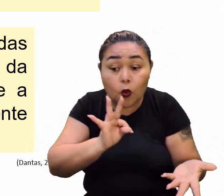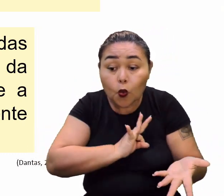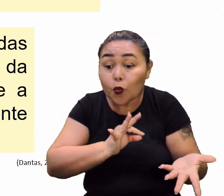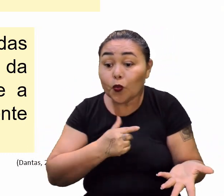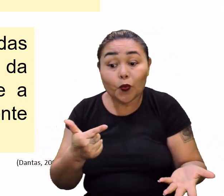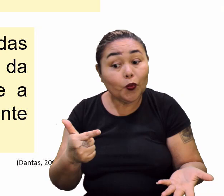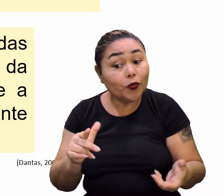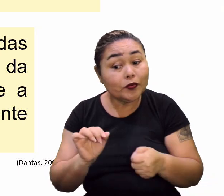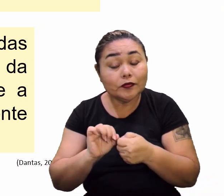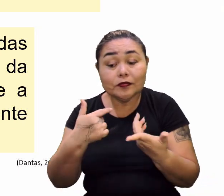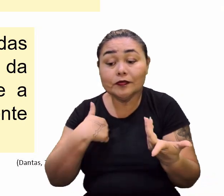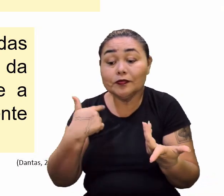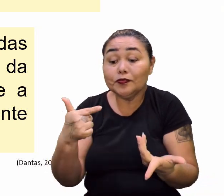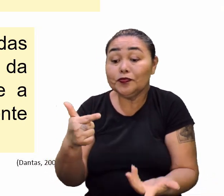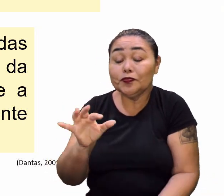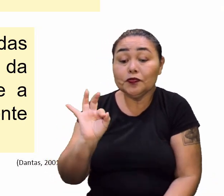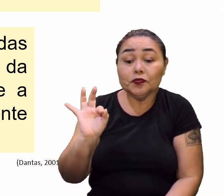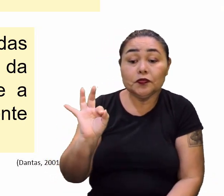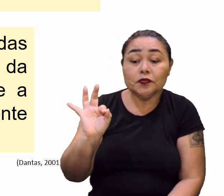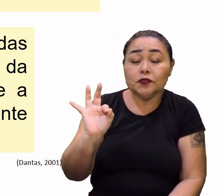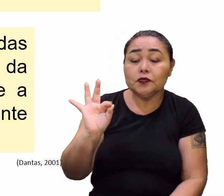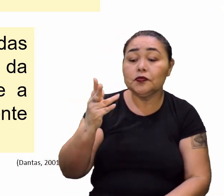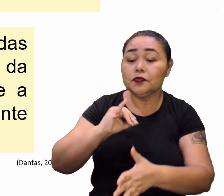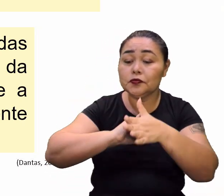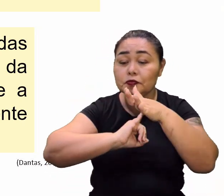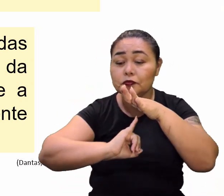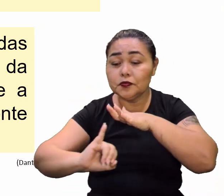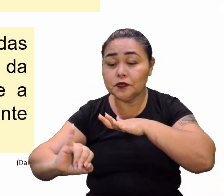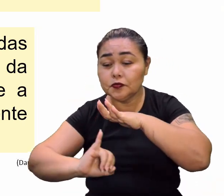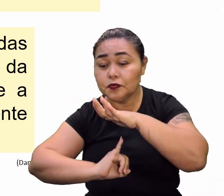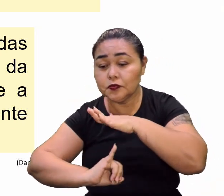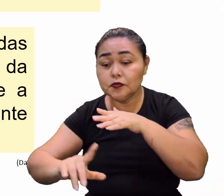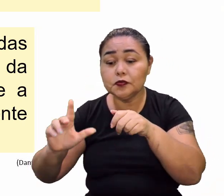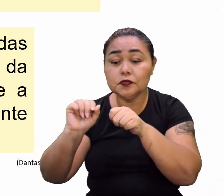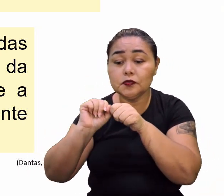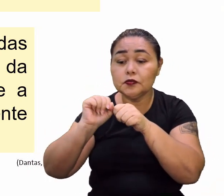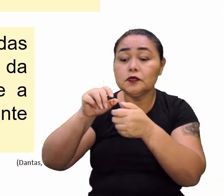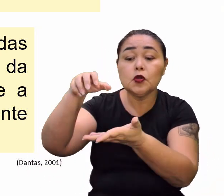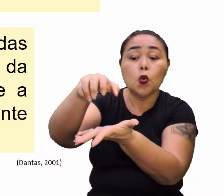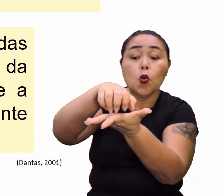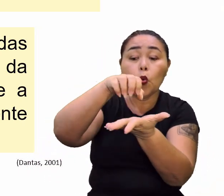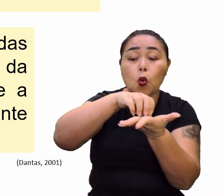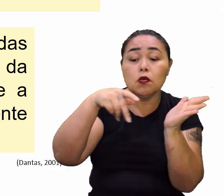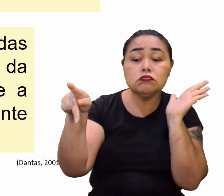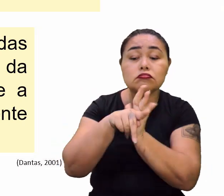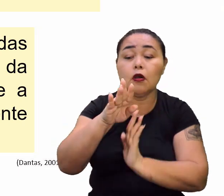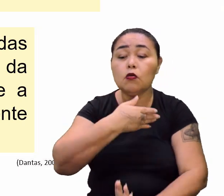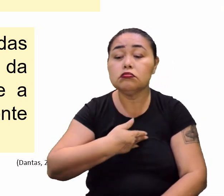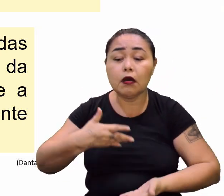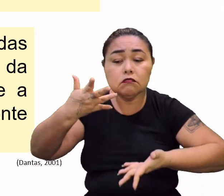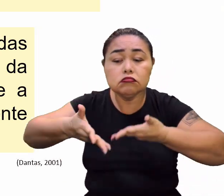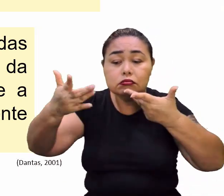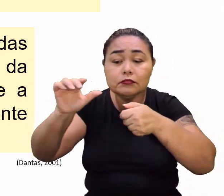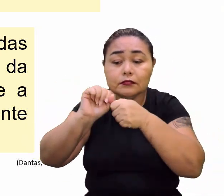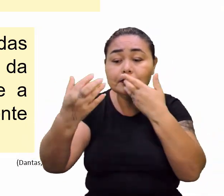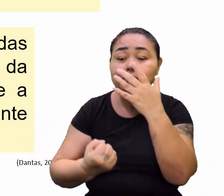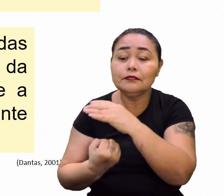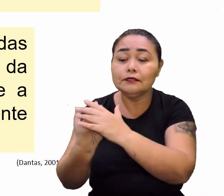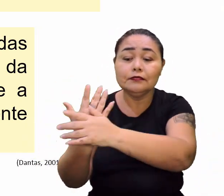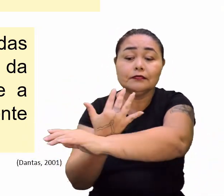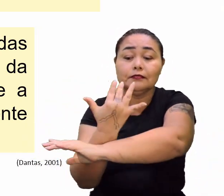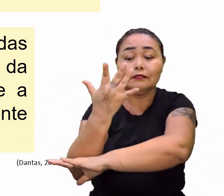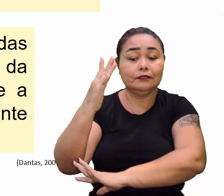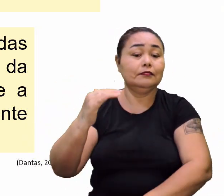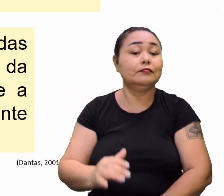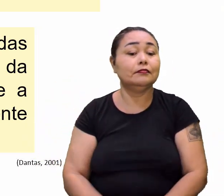técnica, não existia ainda as instituições, os órgãos governamentais. Exatamente. Que fomentava essa produtividade